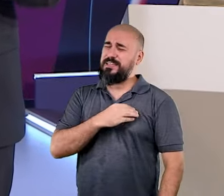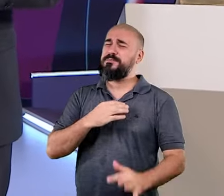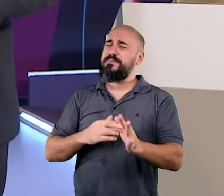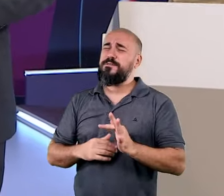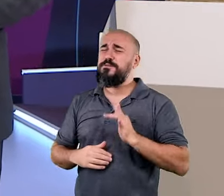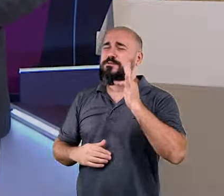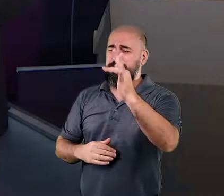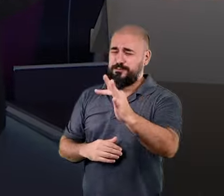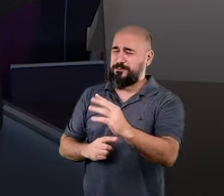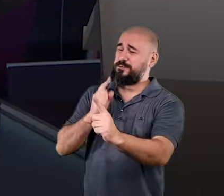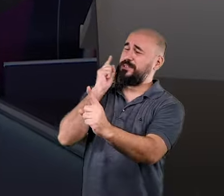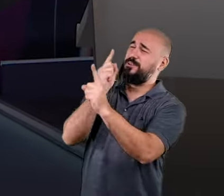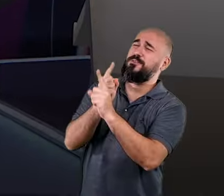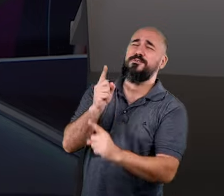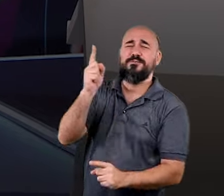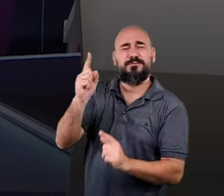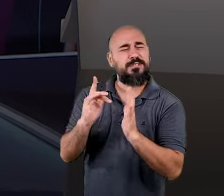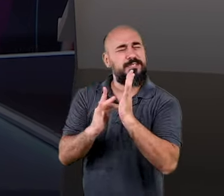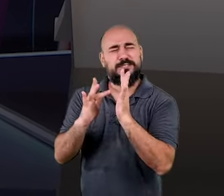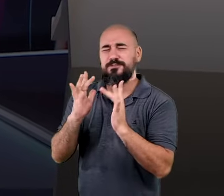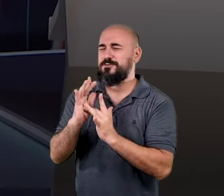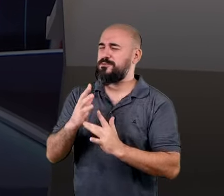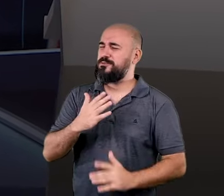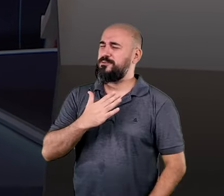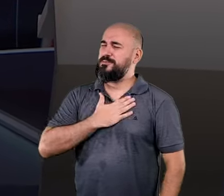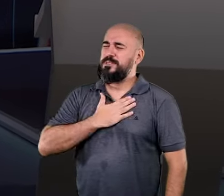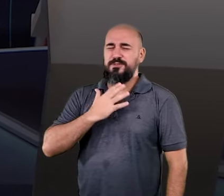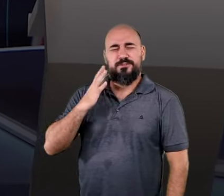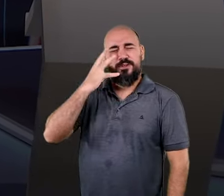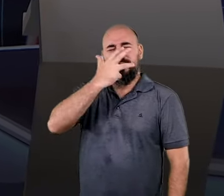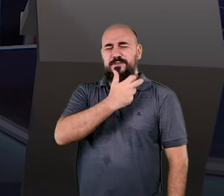estarmos fixamente olhando para Cristo Jesus, o nosso